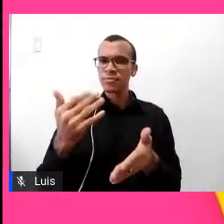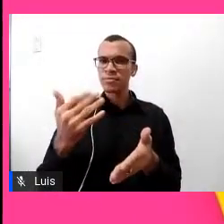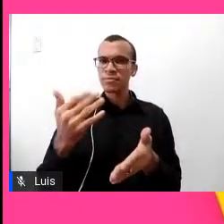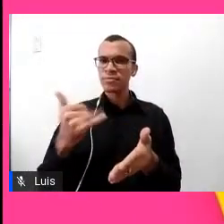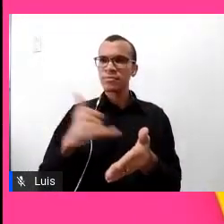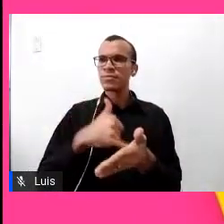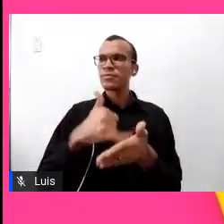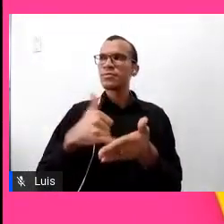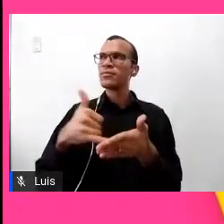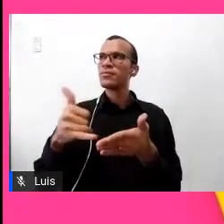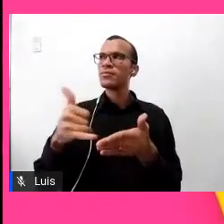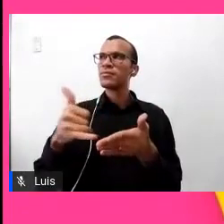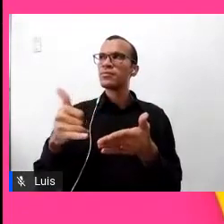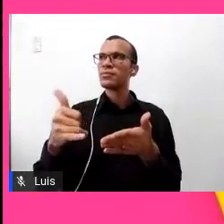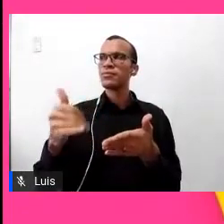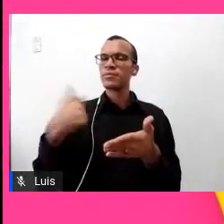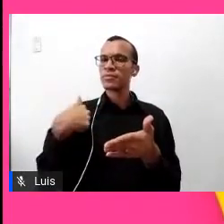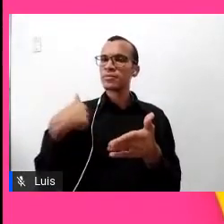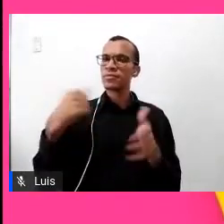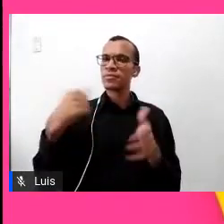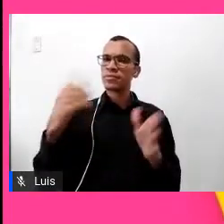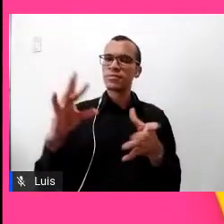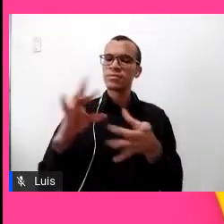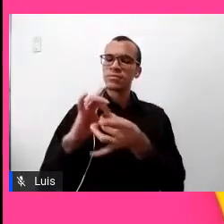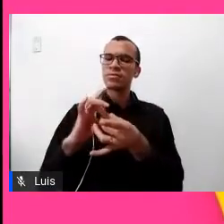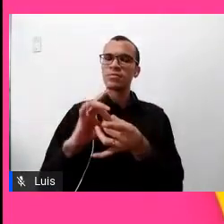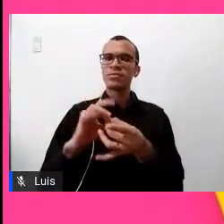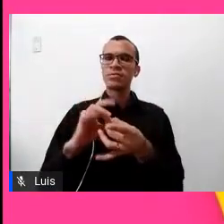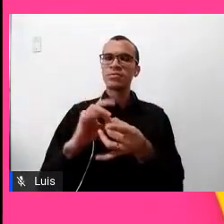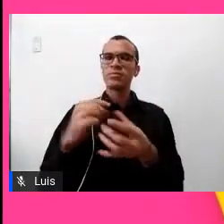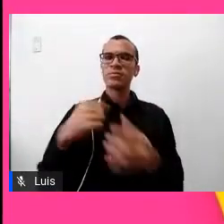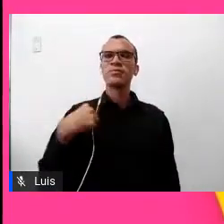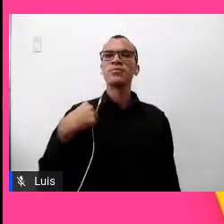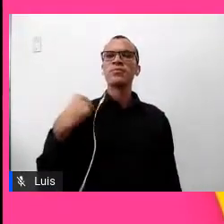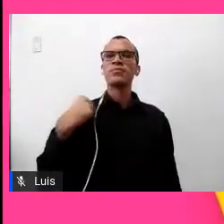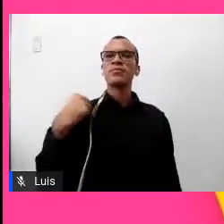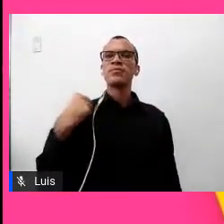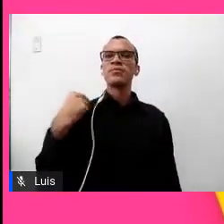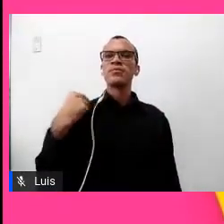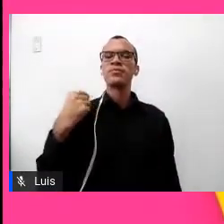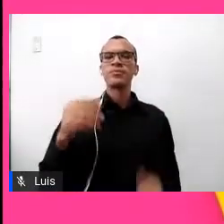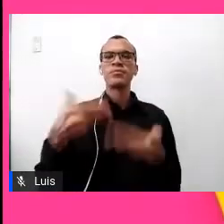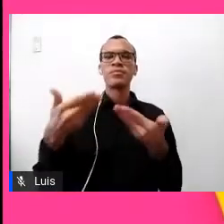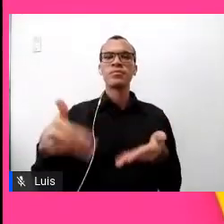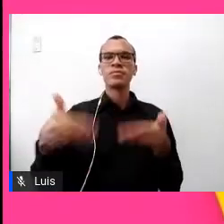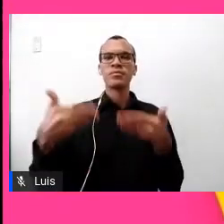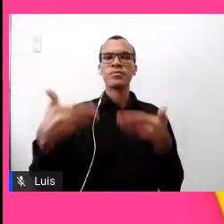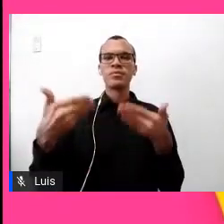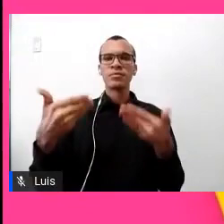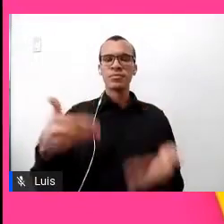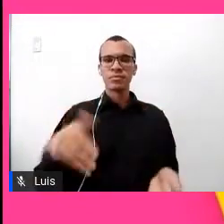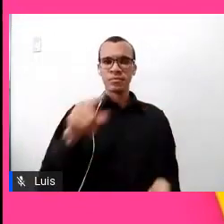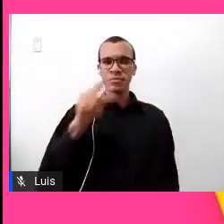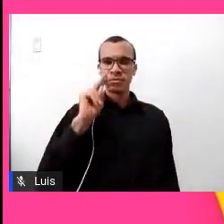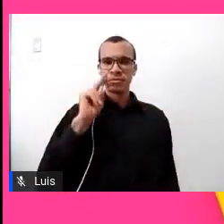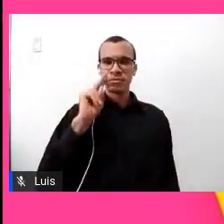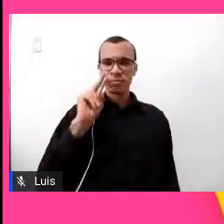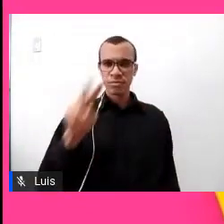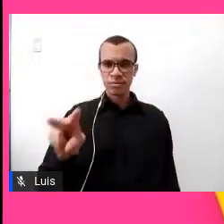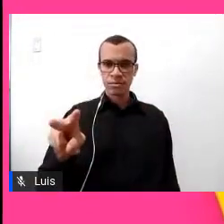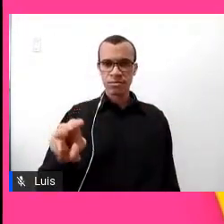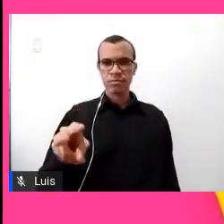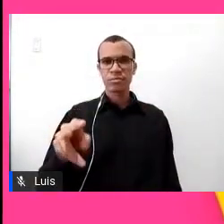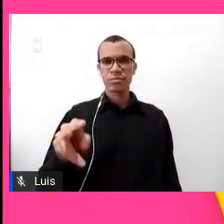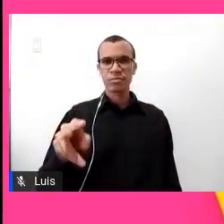eu prendi um tecido bem leve. Quando você olha a janela do outro